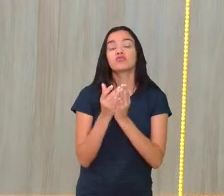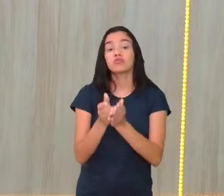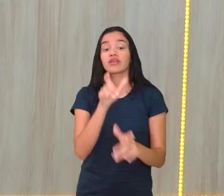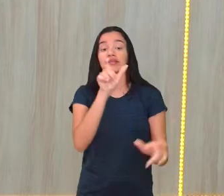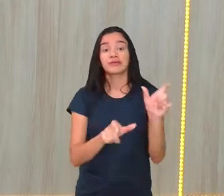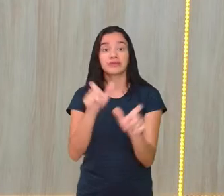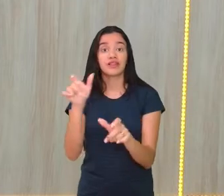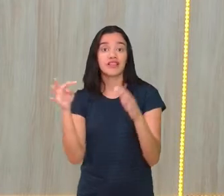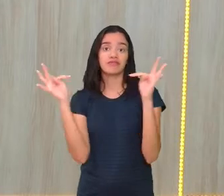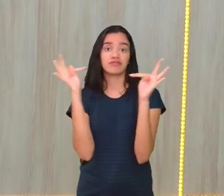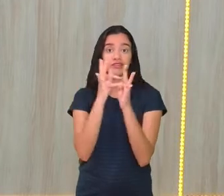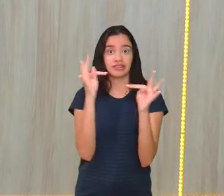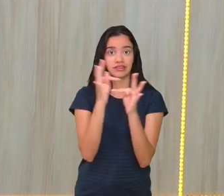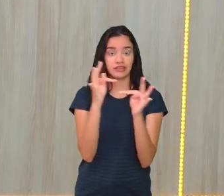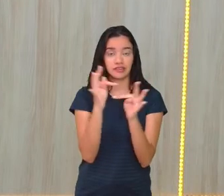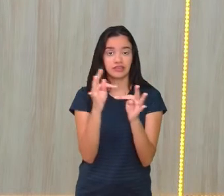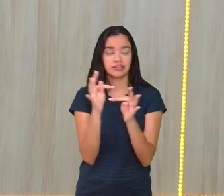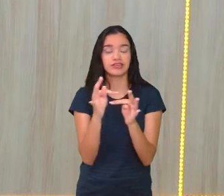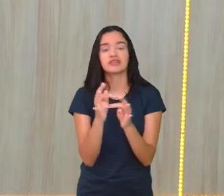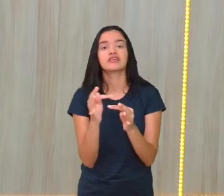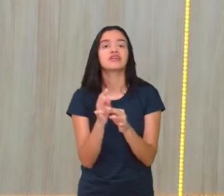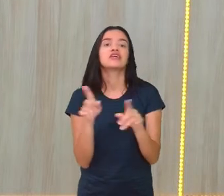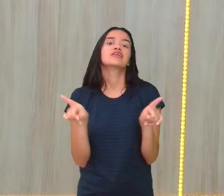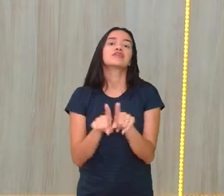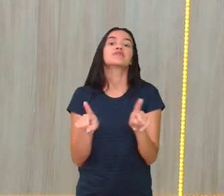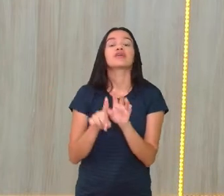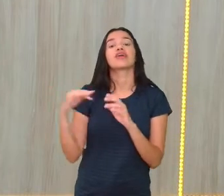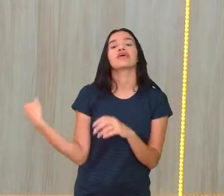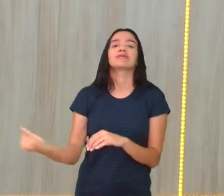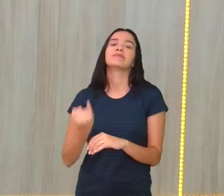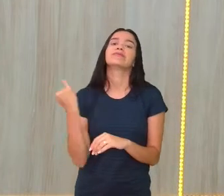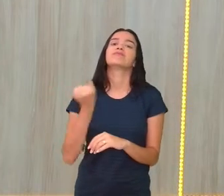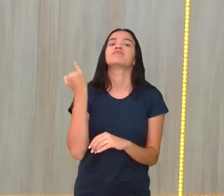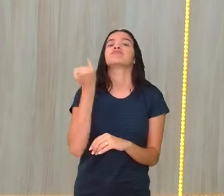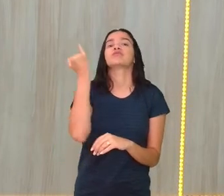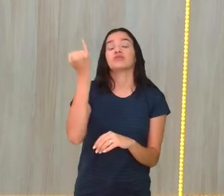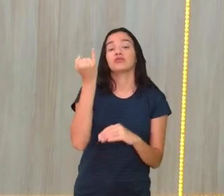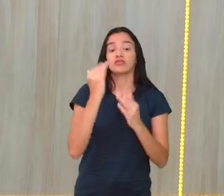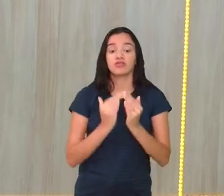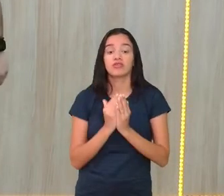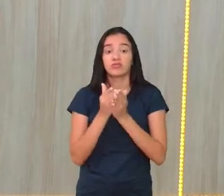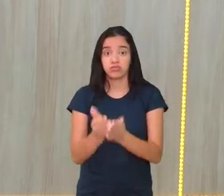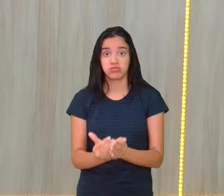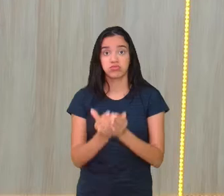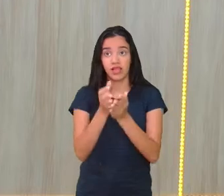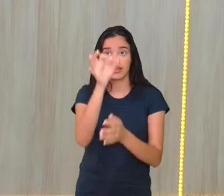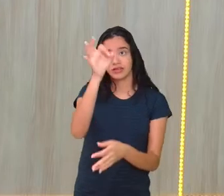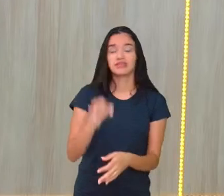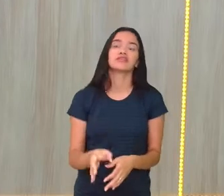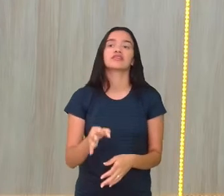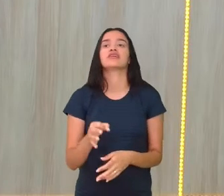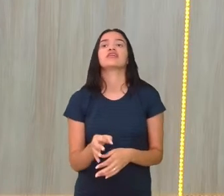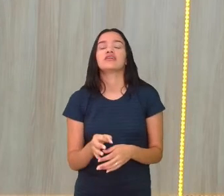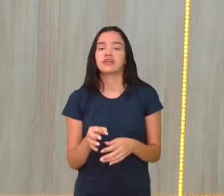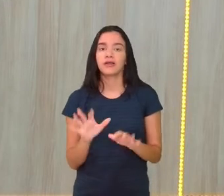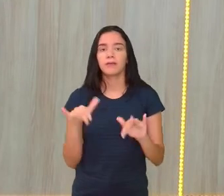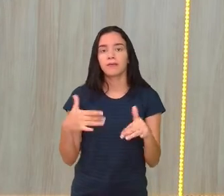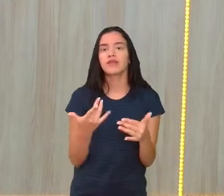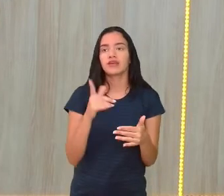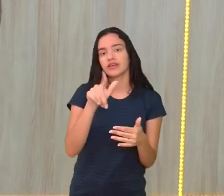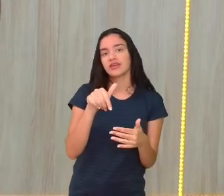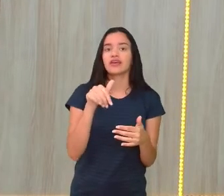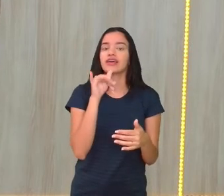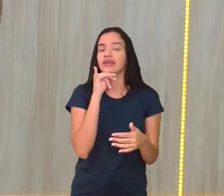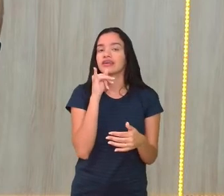navegadores fenícios, dada a importância, né, desses navegadores, né? E em